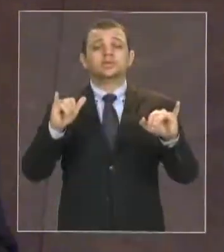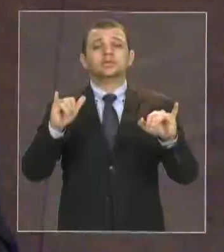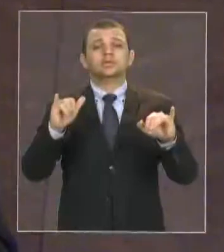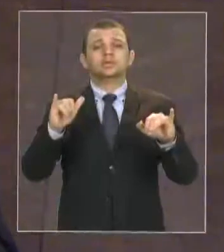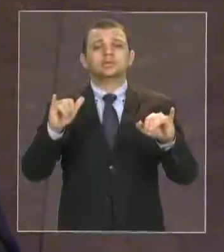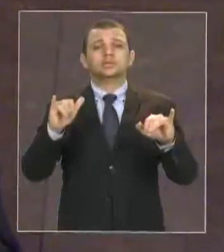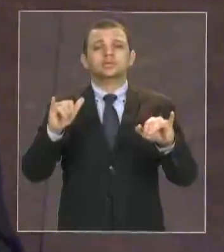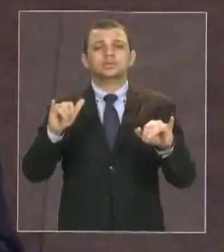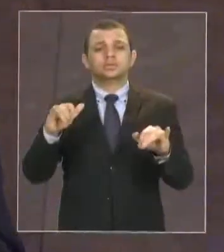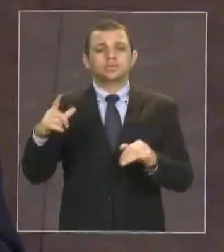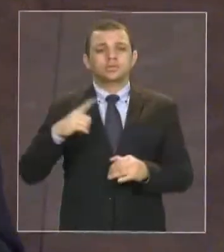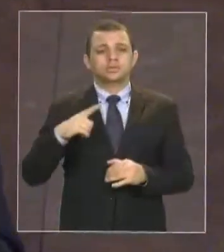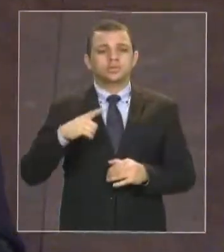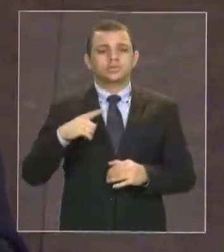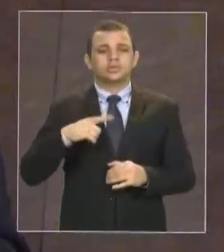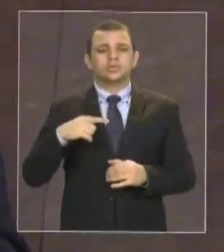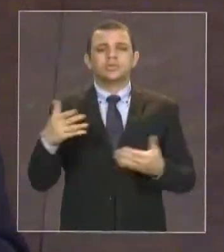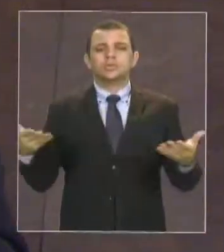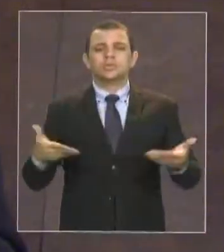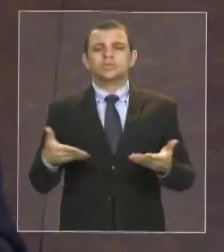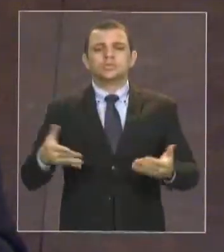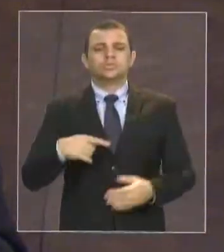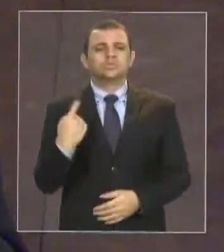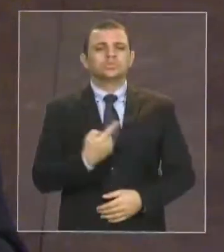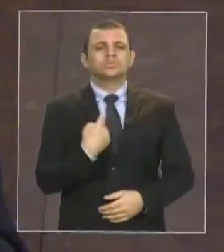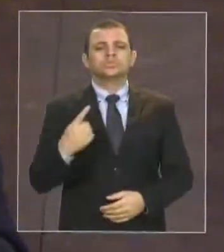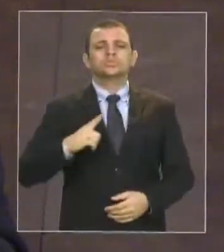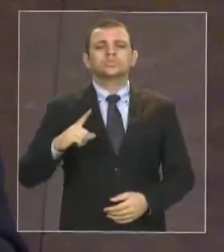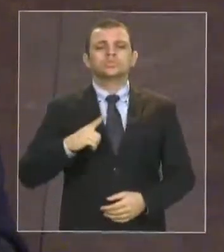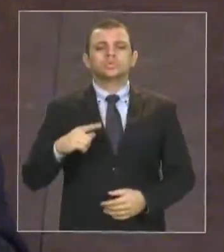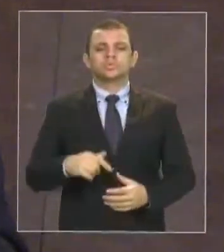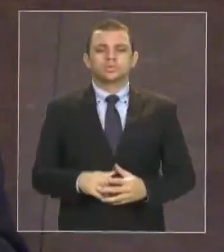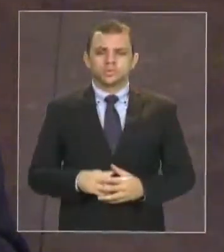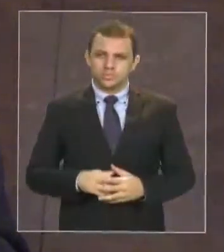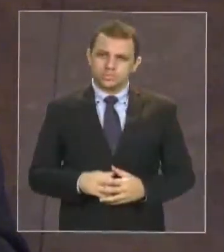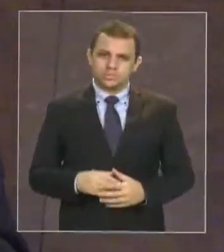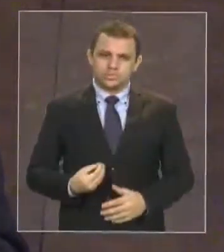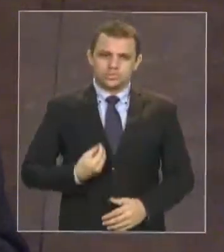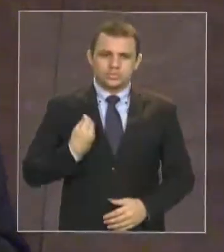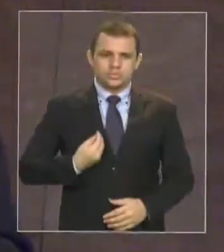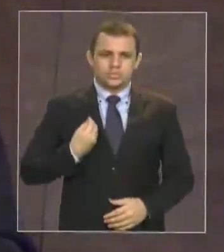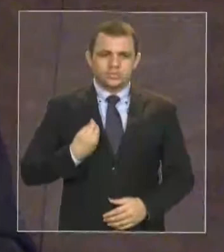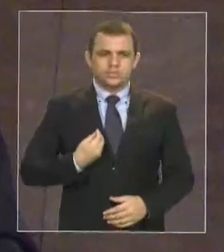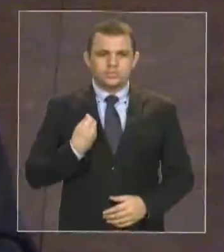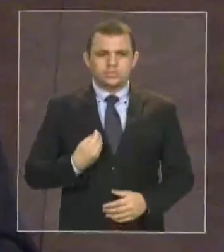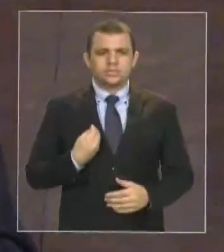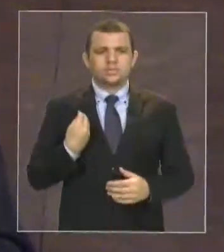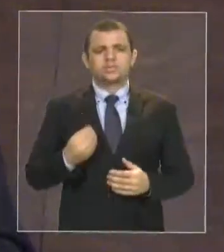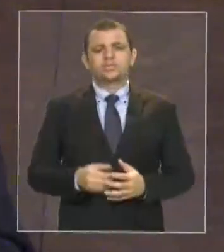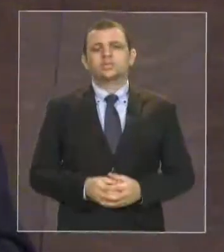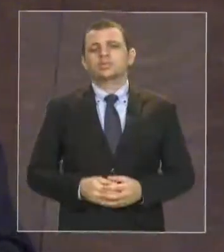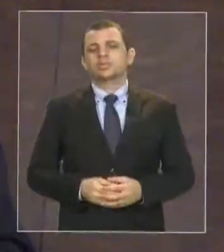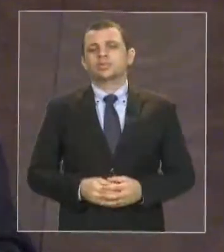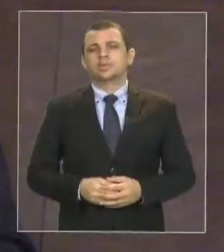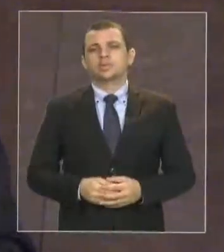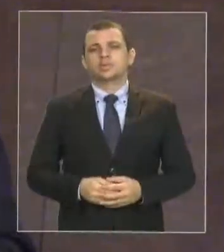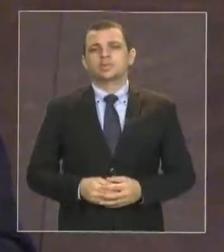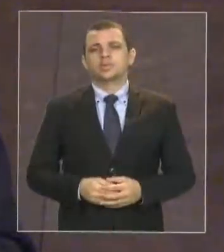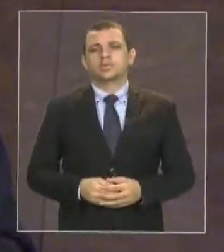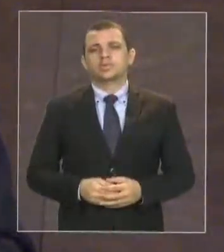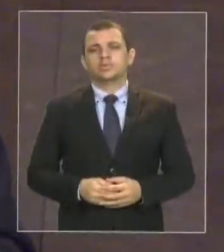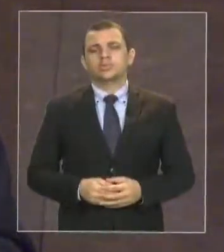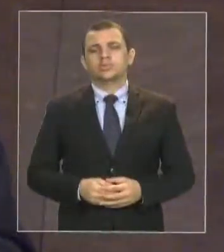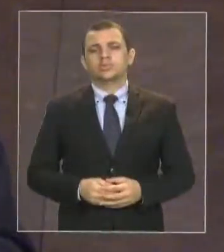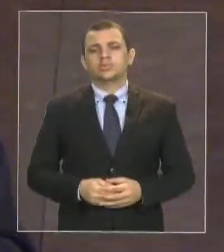que a gente vive num regime democrático, no Estado de